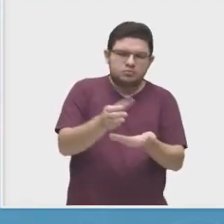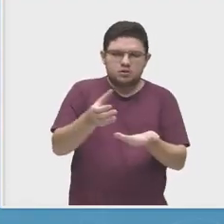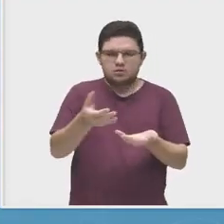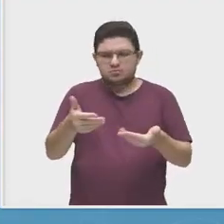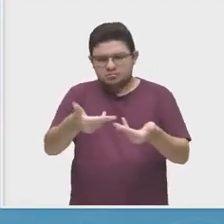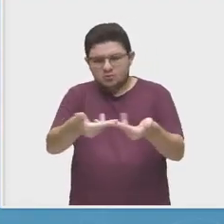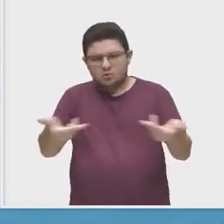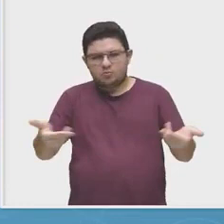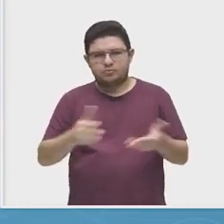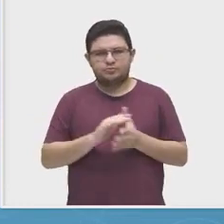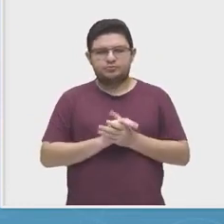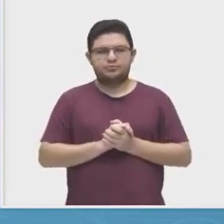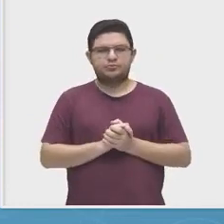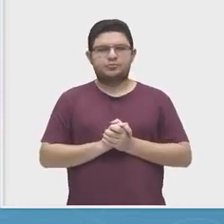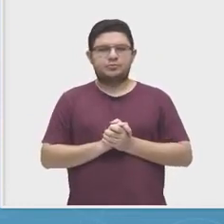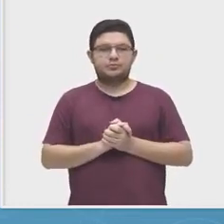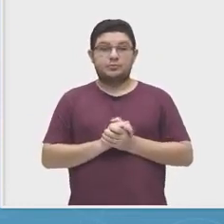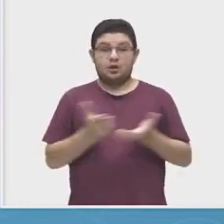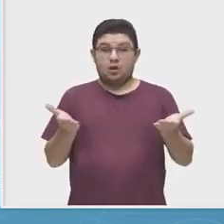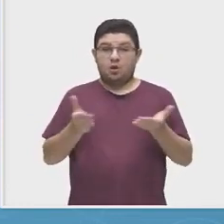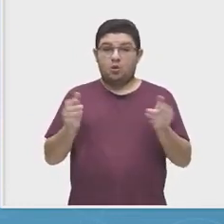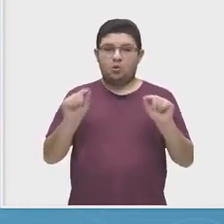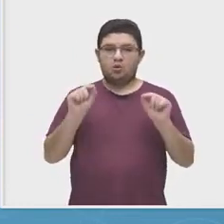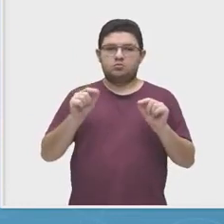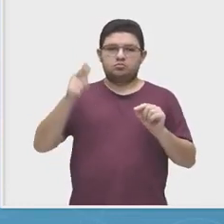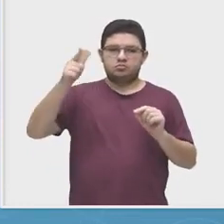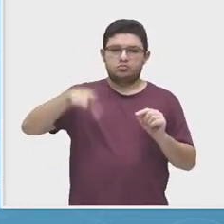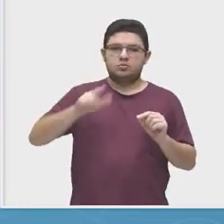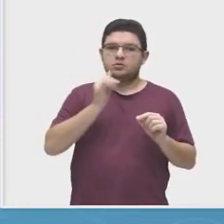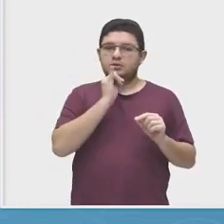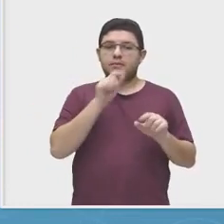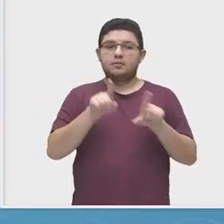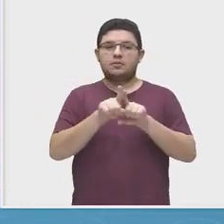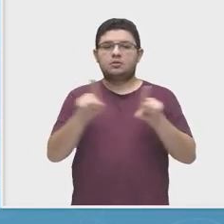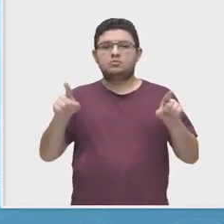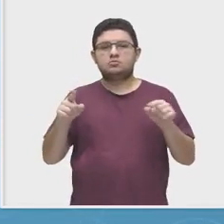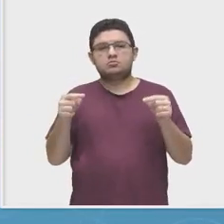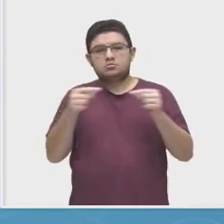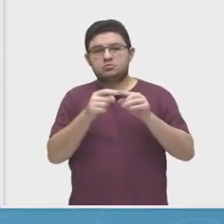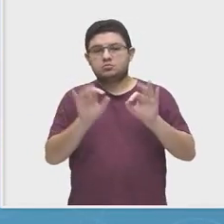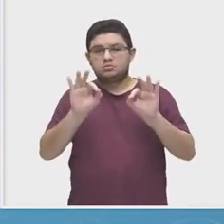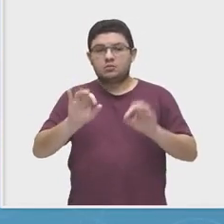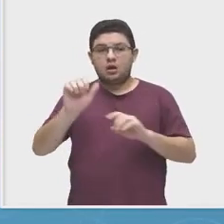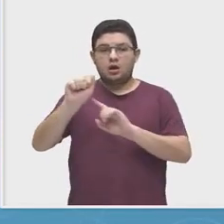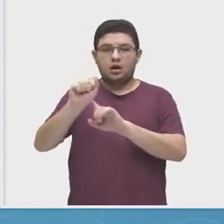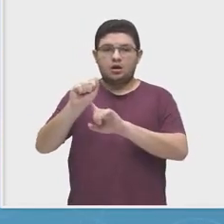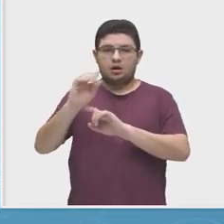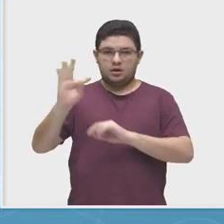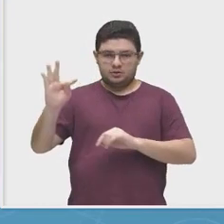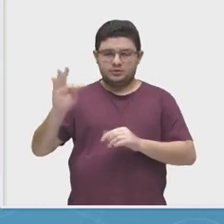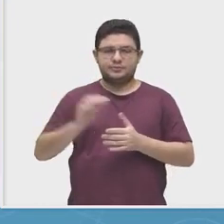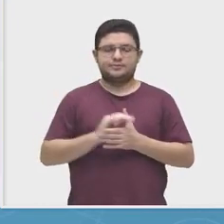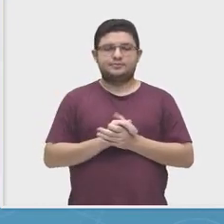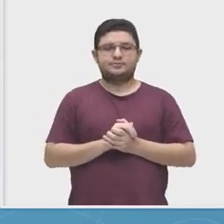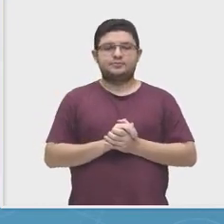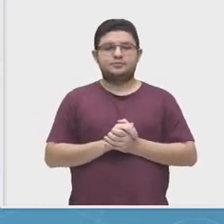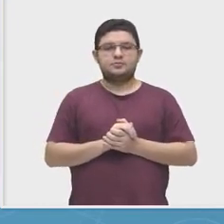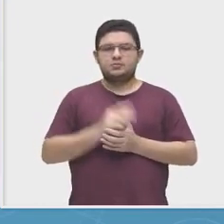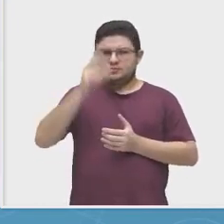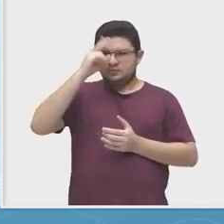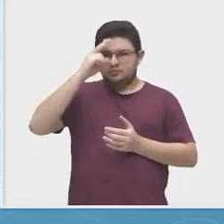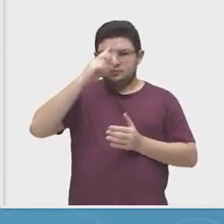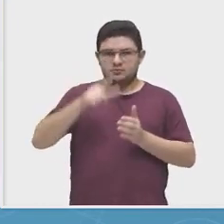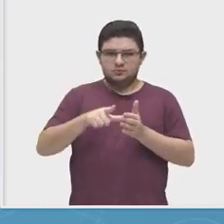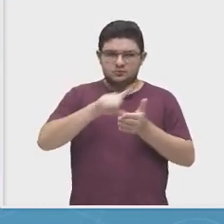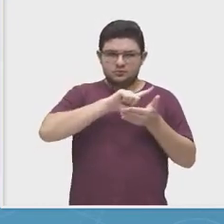Vamos ver mais exemplos agora, só que com o at. Olha só. Então, gente, nós falamos que as preposições in,